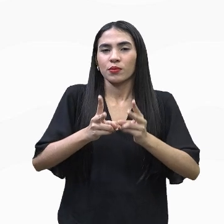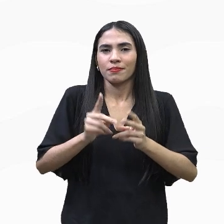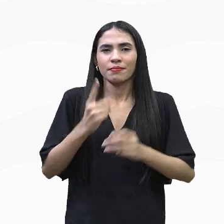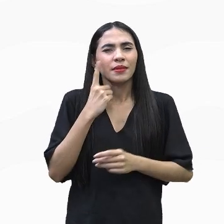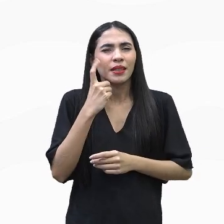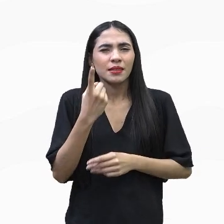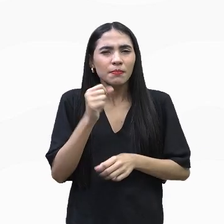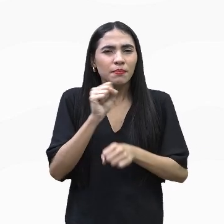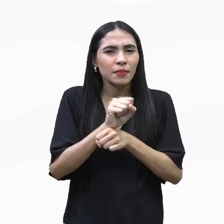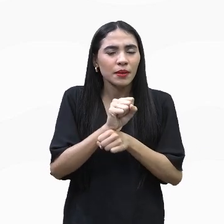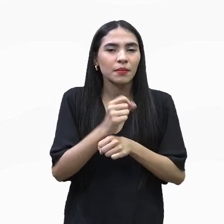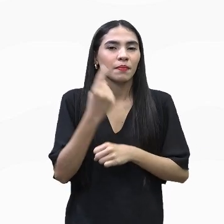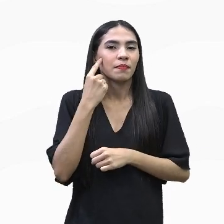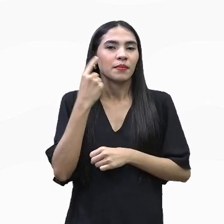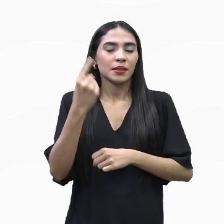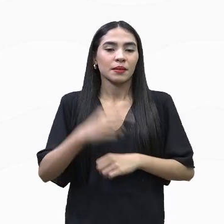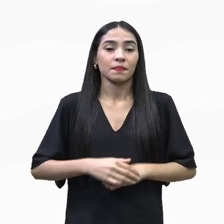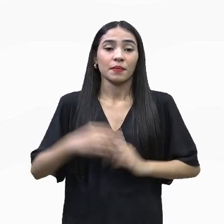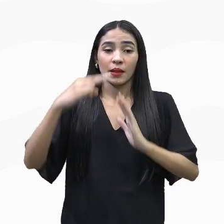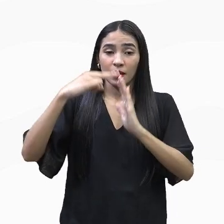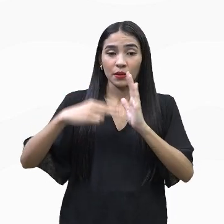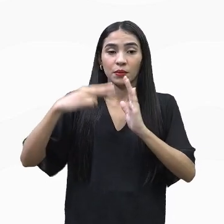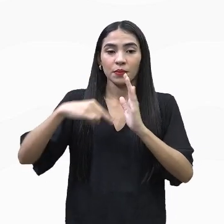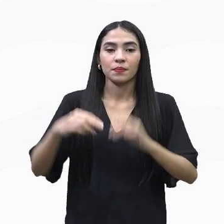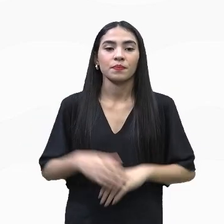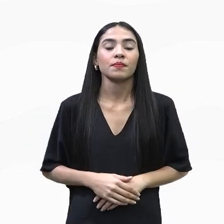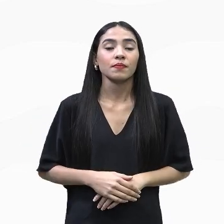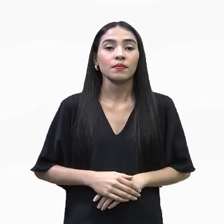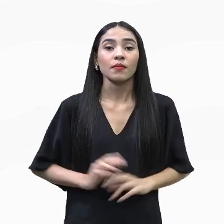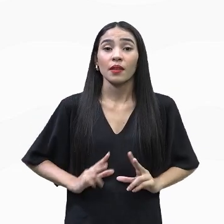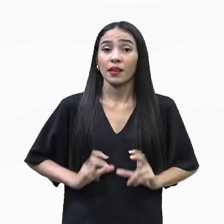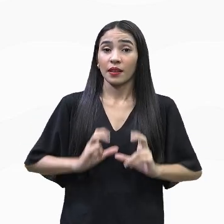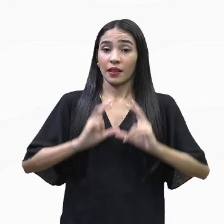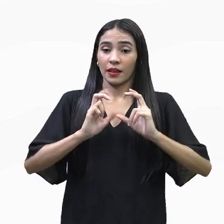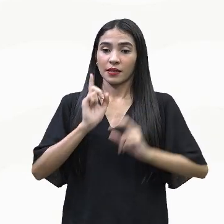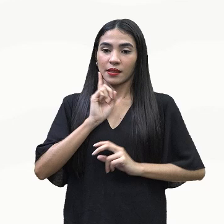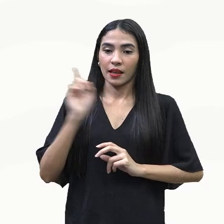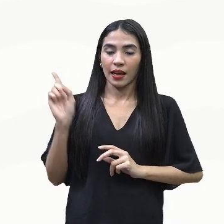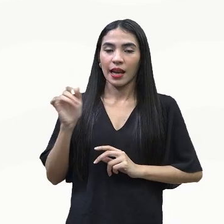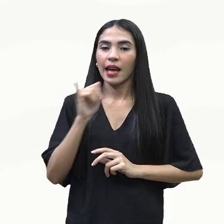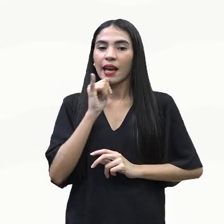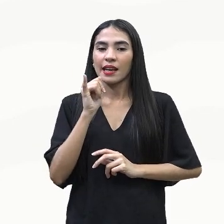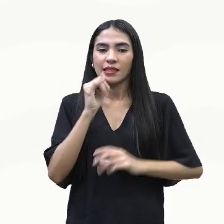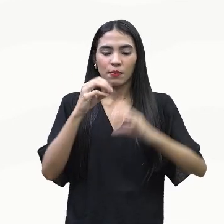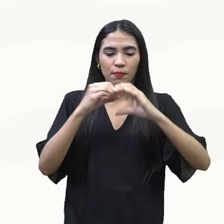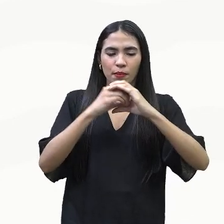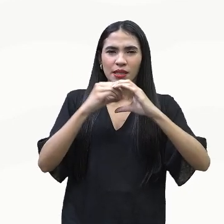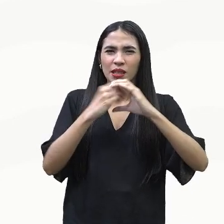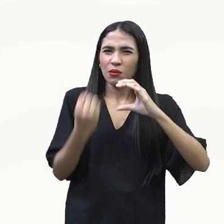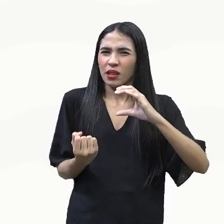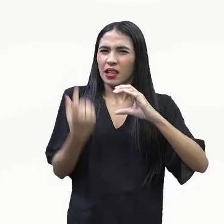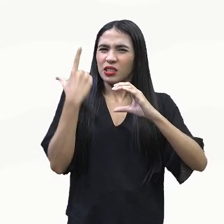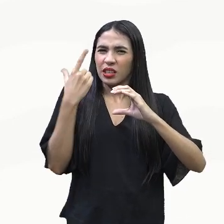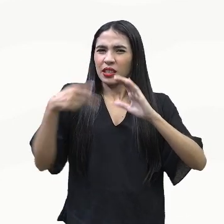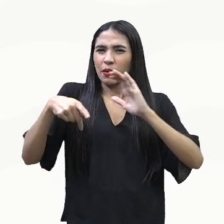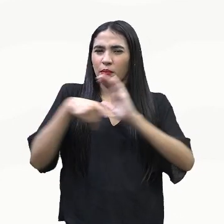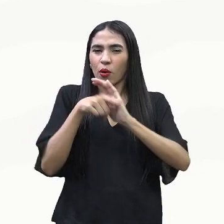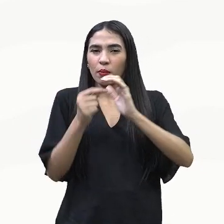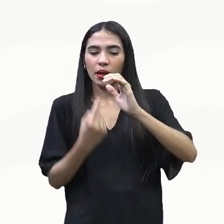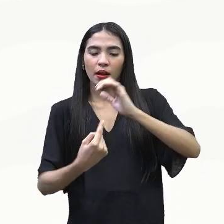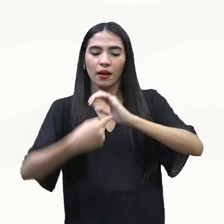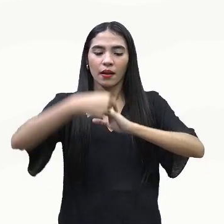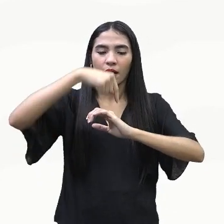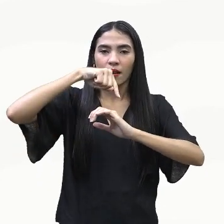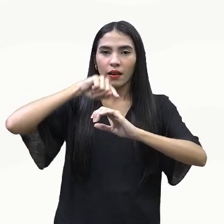pararam para pensar? Vamos fazer a leitura de novo. Neoplasia é quando uma massa anormal de tecido se